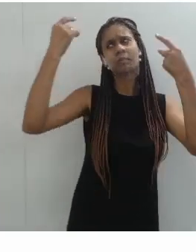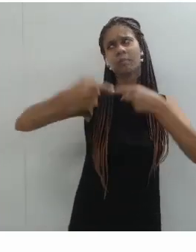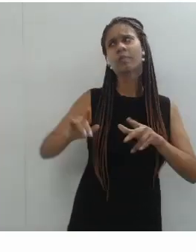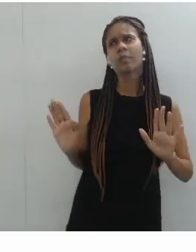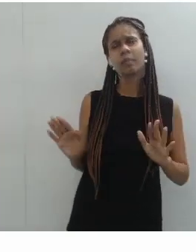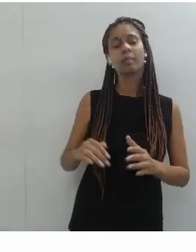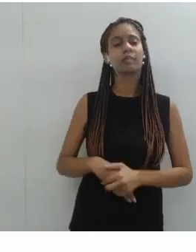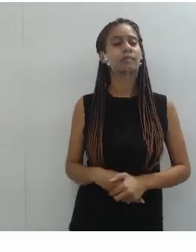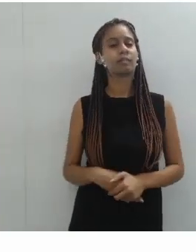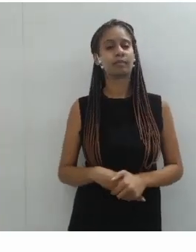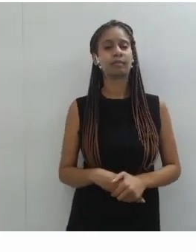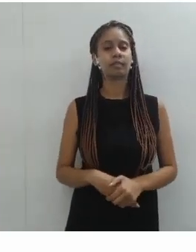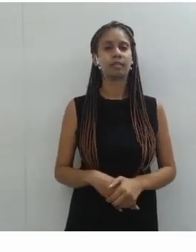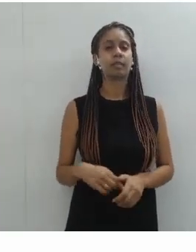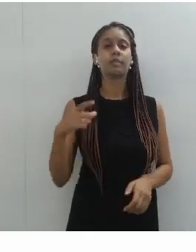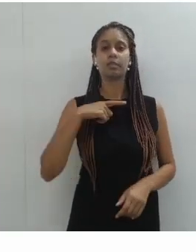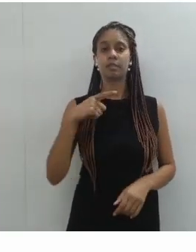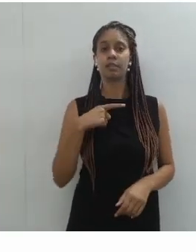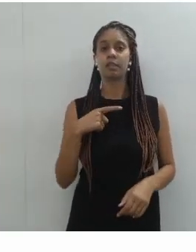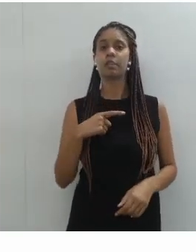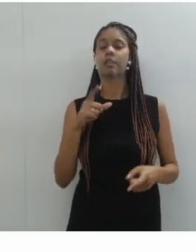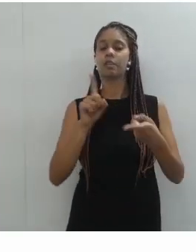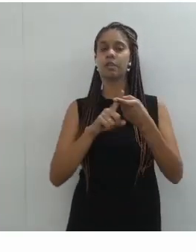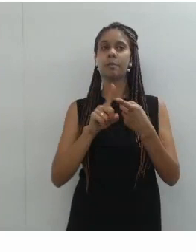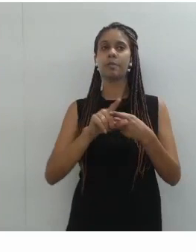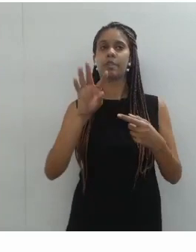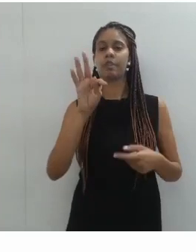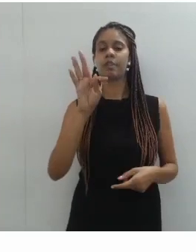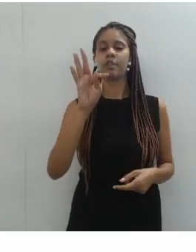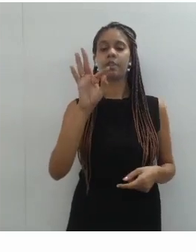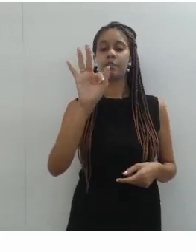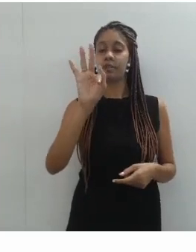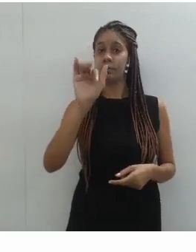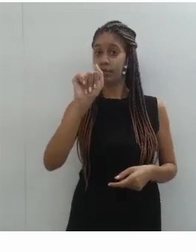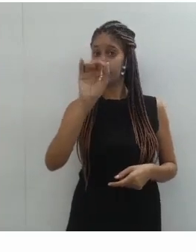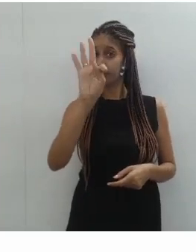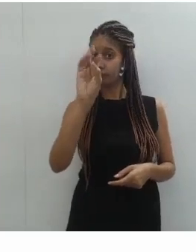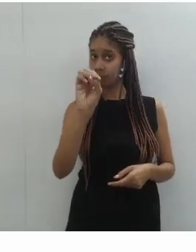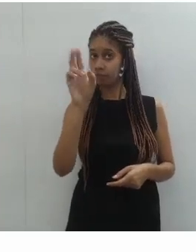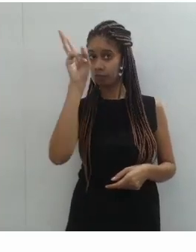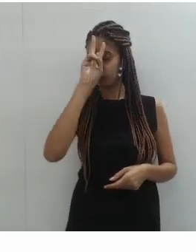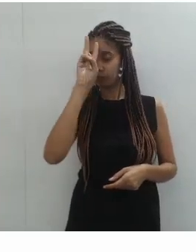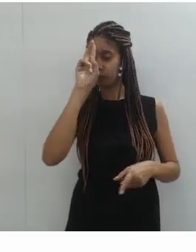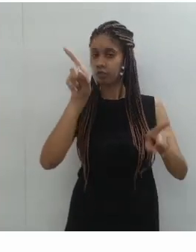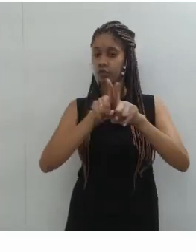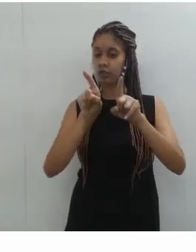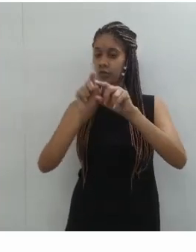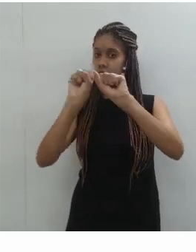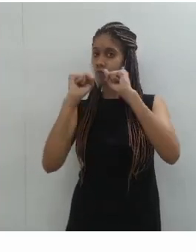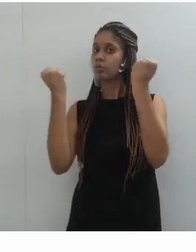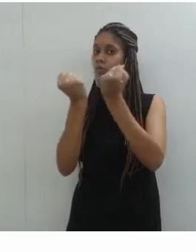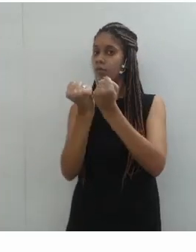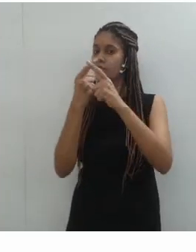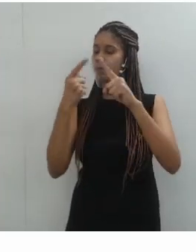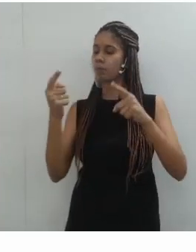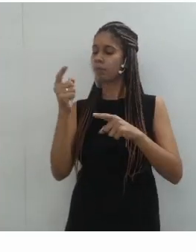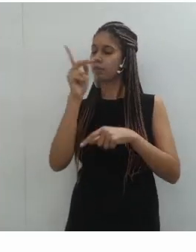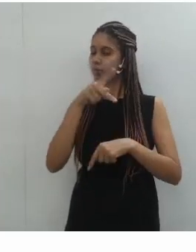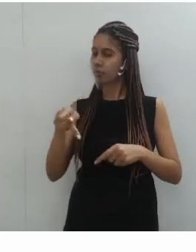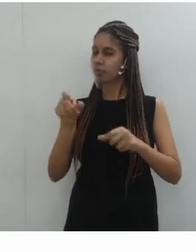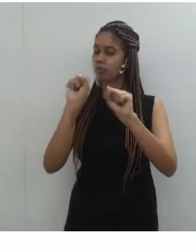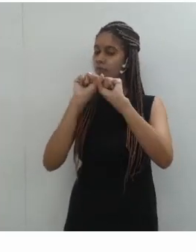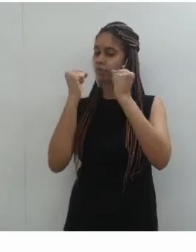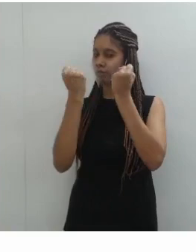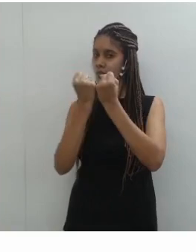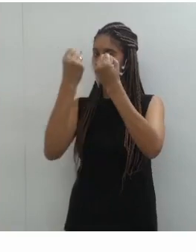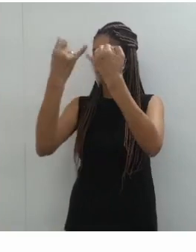um exemplo de fato histórico. Além do fato histórico, existe o fato social, mas esse eu deixo para os professores de sociologia